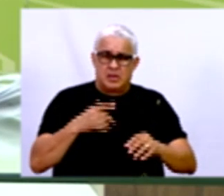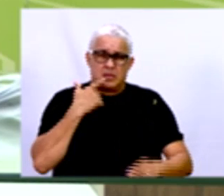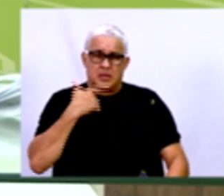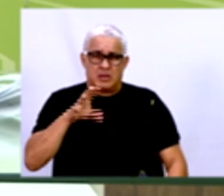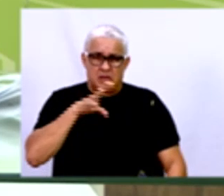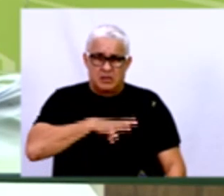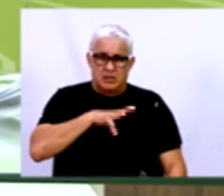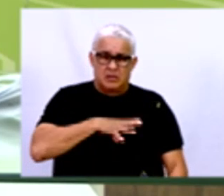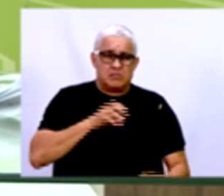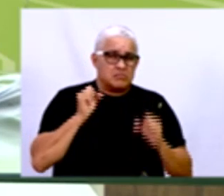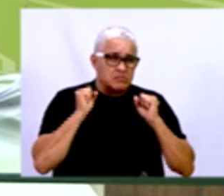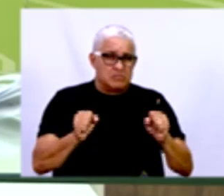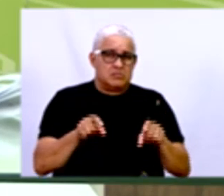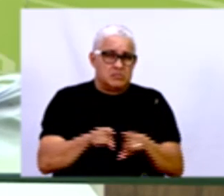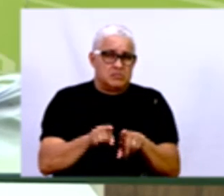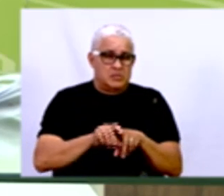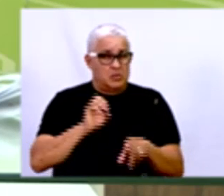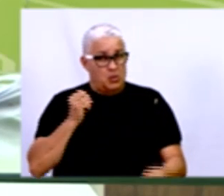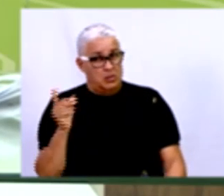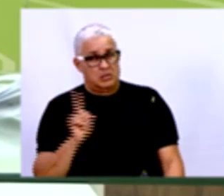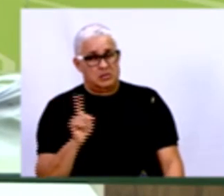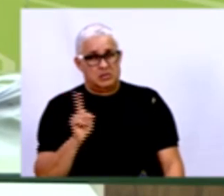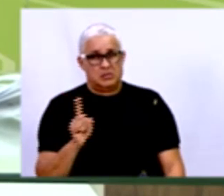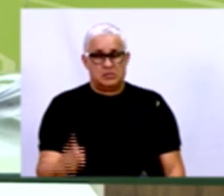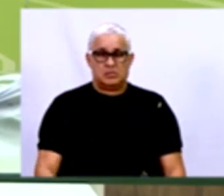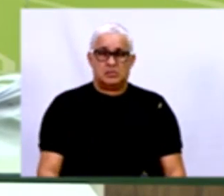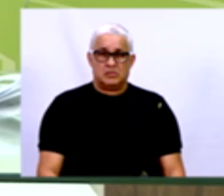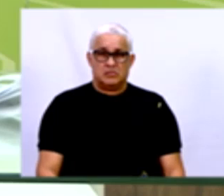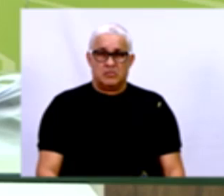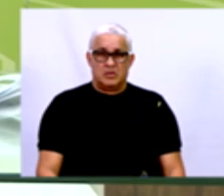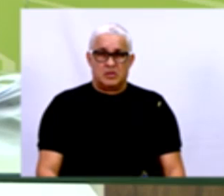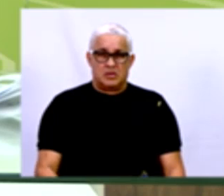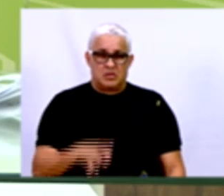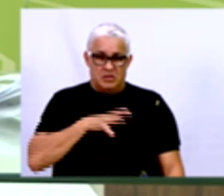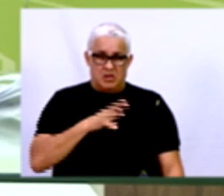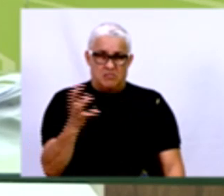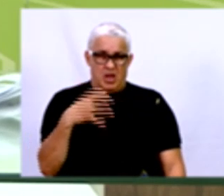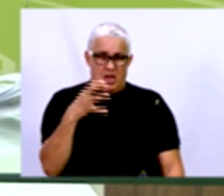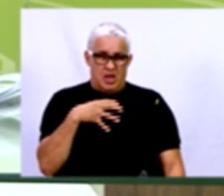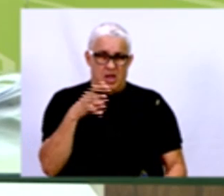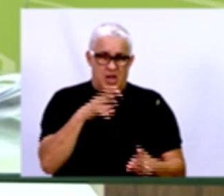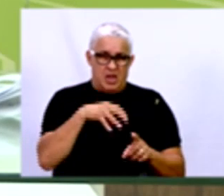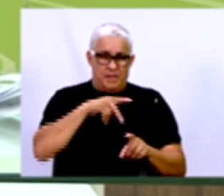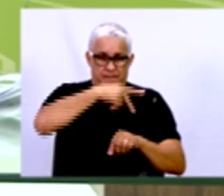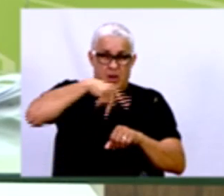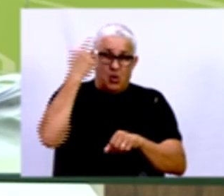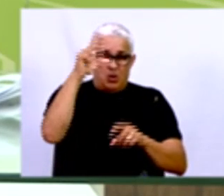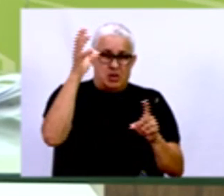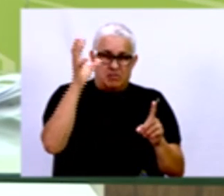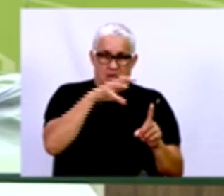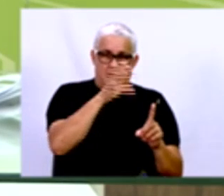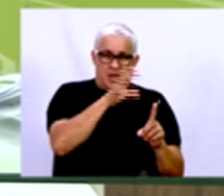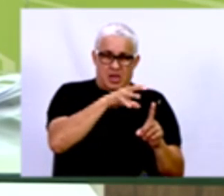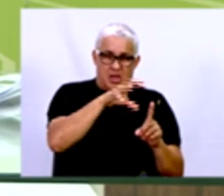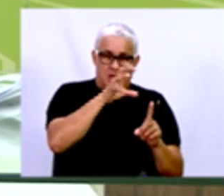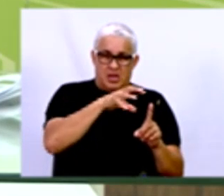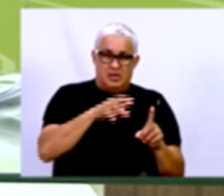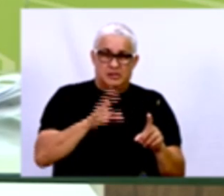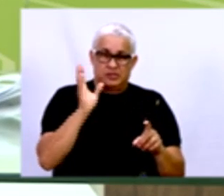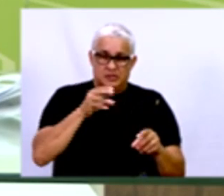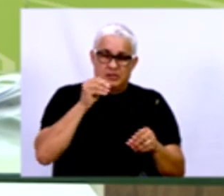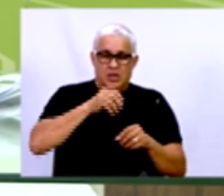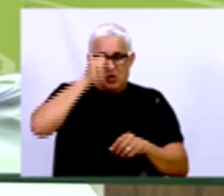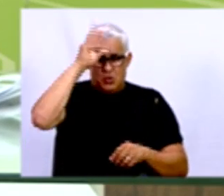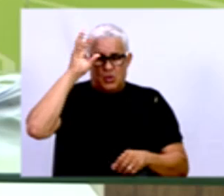ela pode ou não ser influenciada por expressões estrangeiras, já que elas já fazem parte do nosso